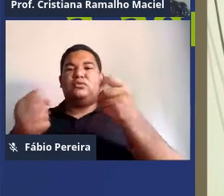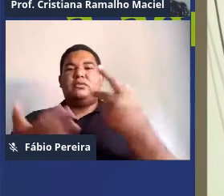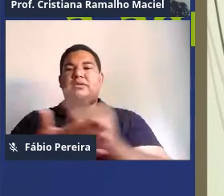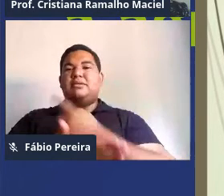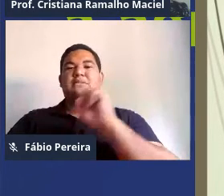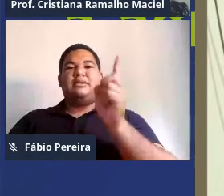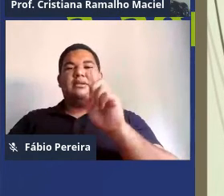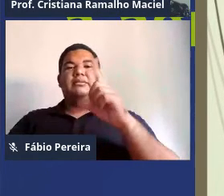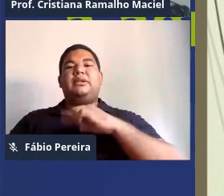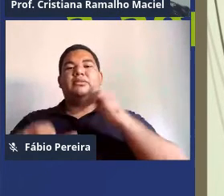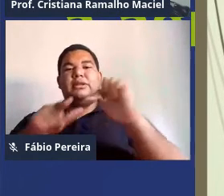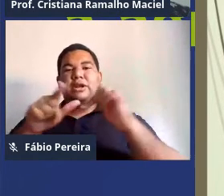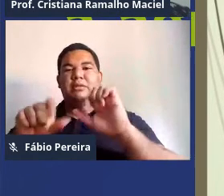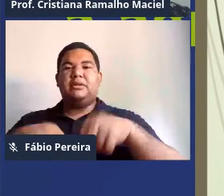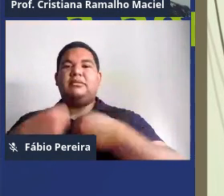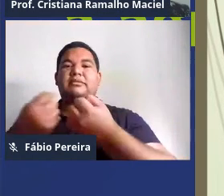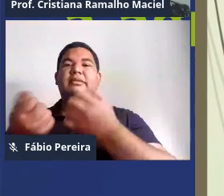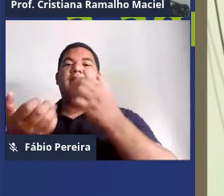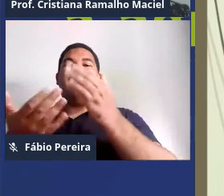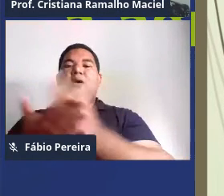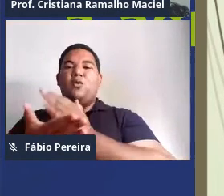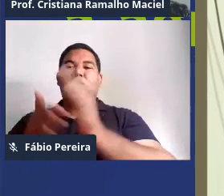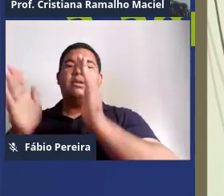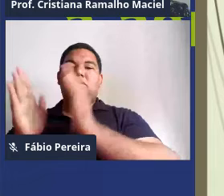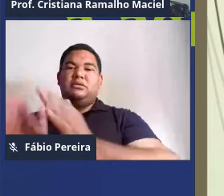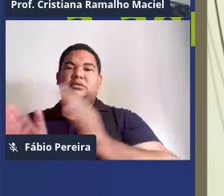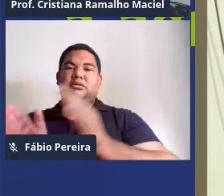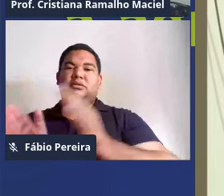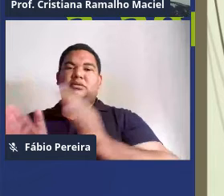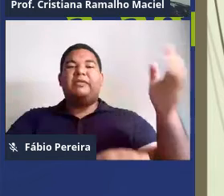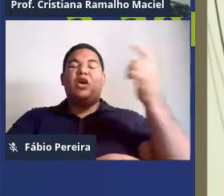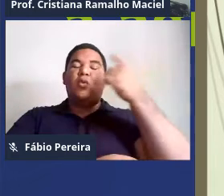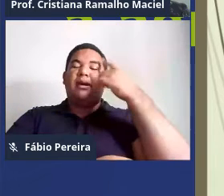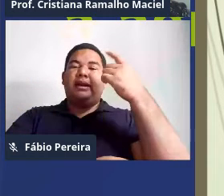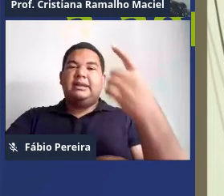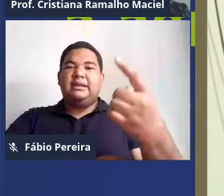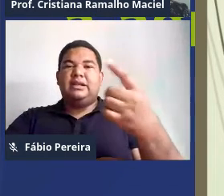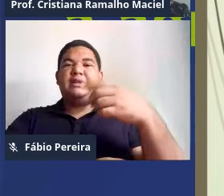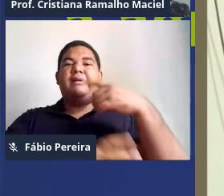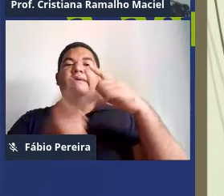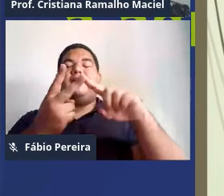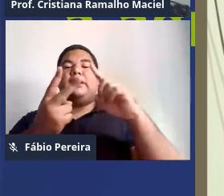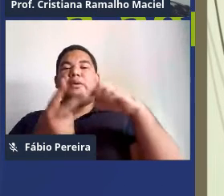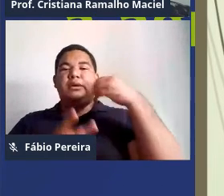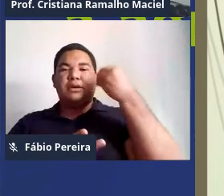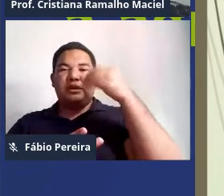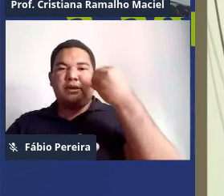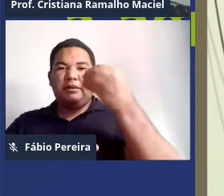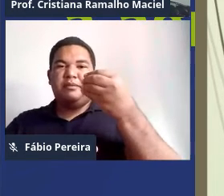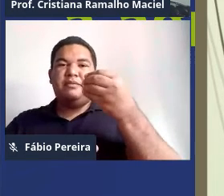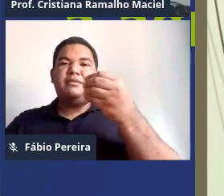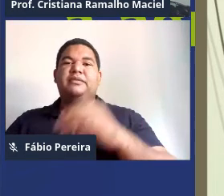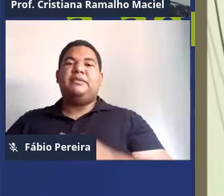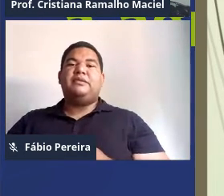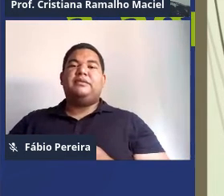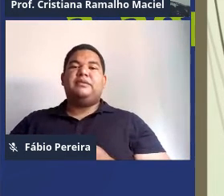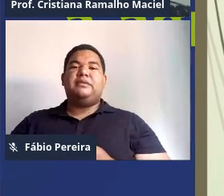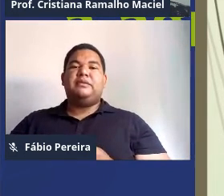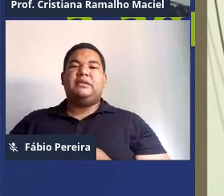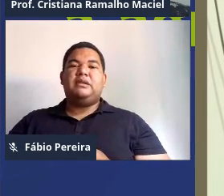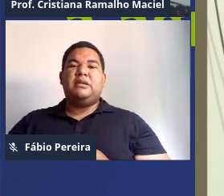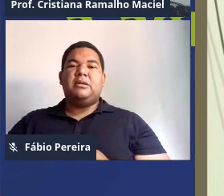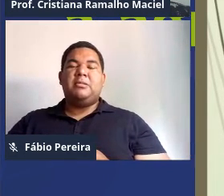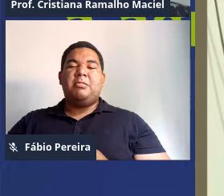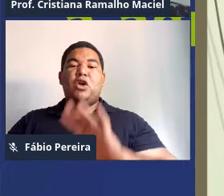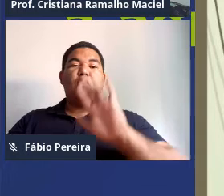Então, eu vou ter etapas. Eu começo com a ideia, o experimento. O RNA, o segredo do